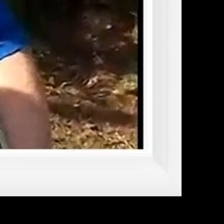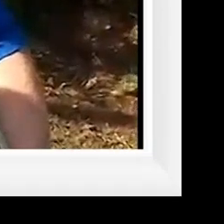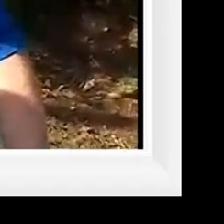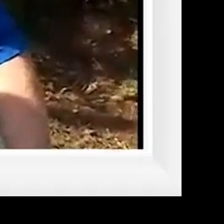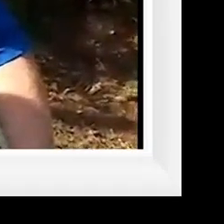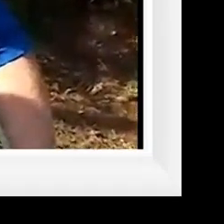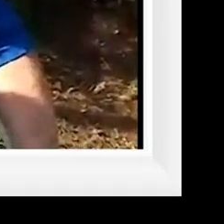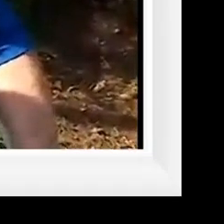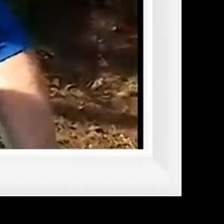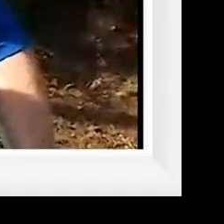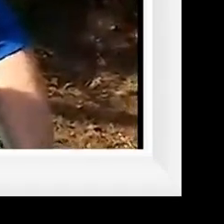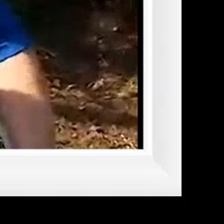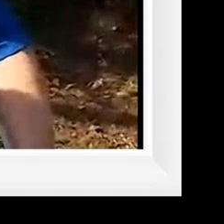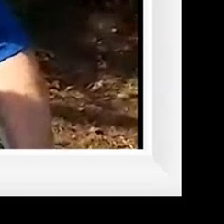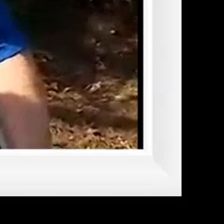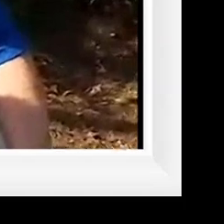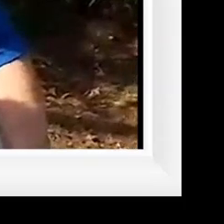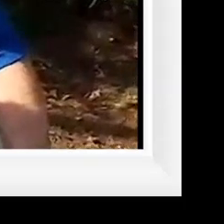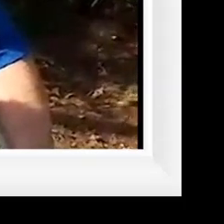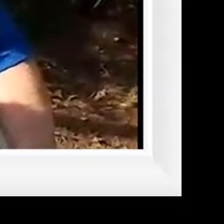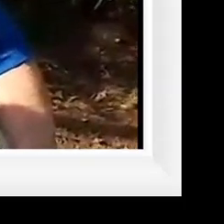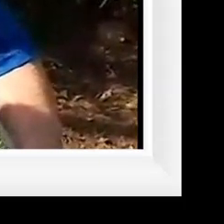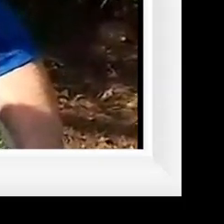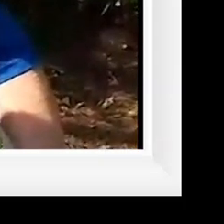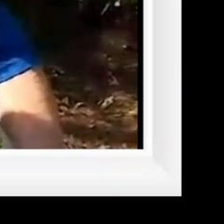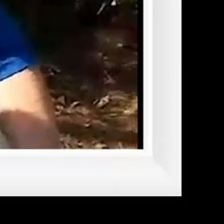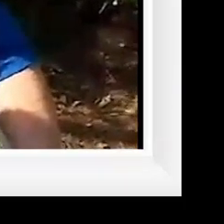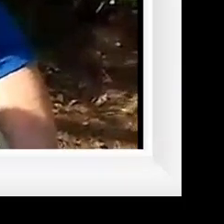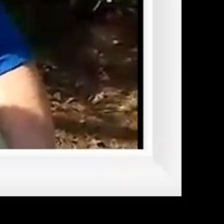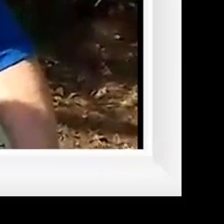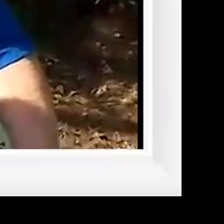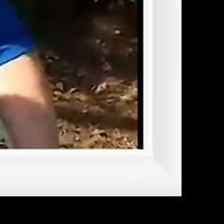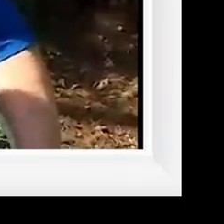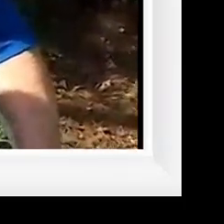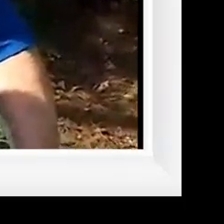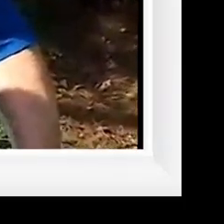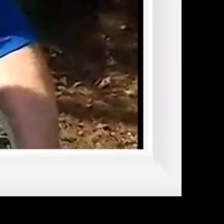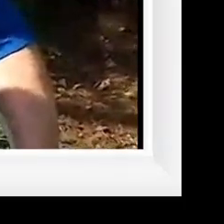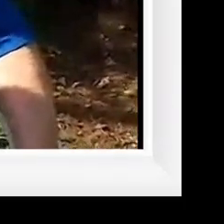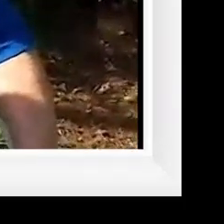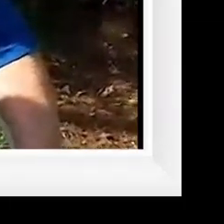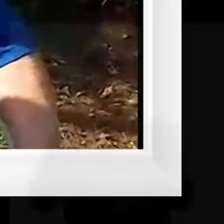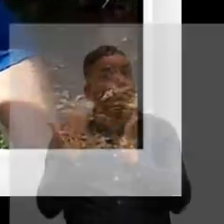Conhecimento de que Dom Vicente passou fazendo bem. Que bom se toda a